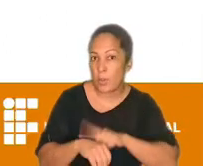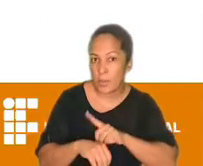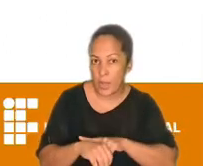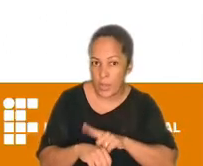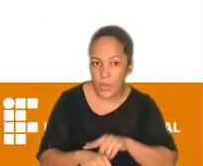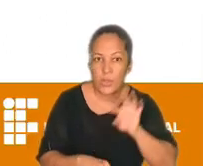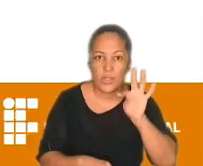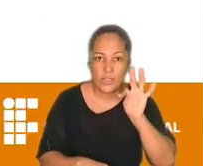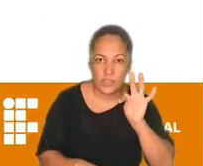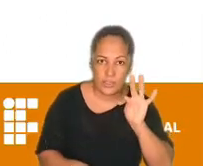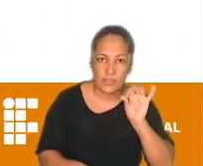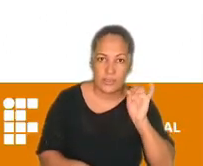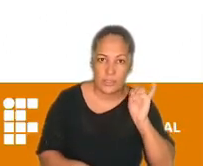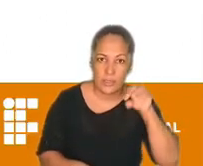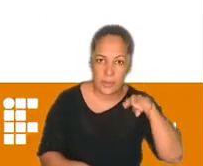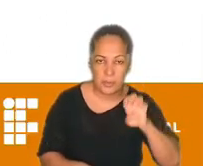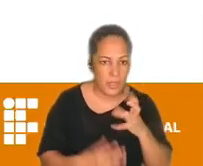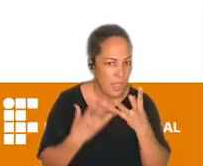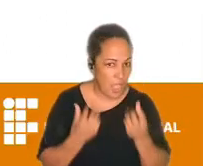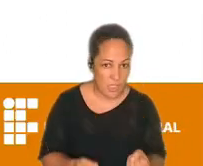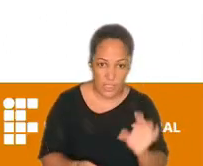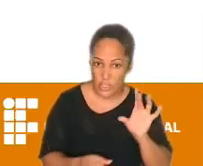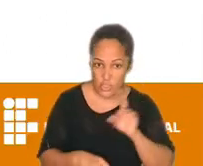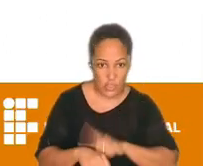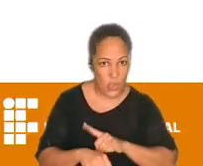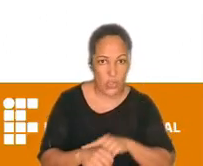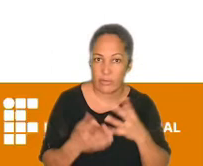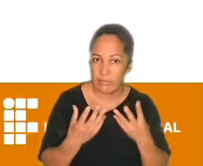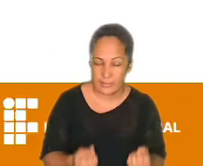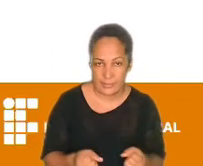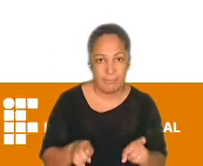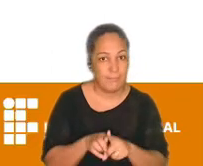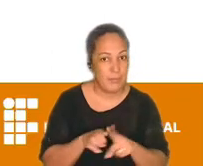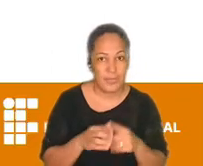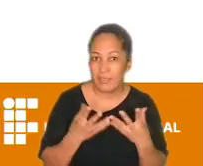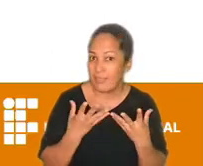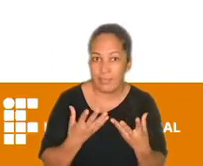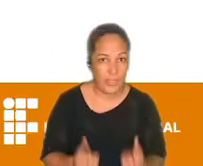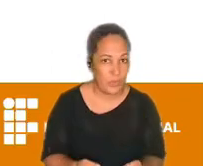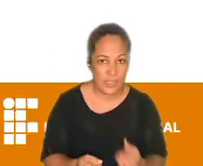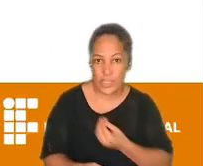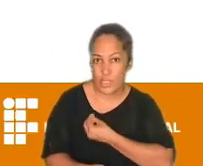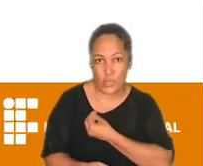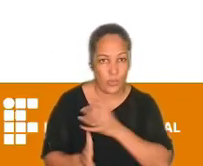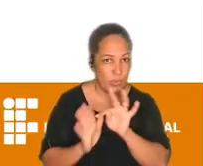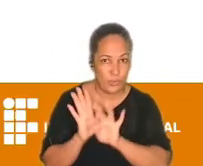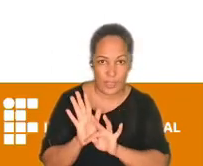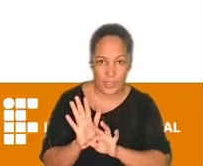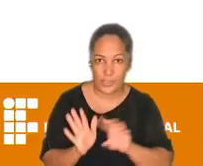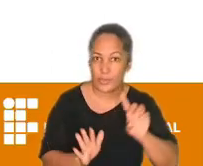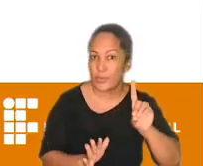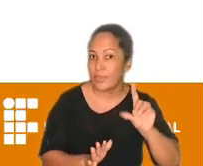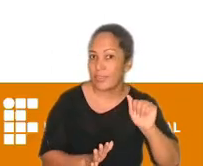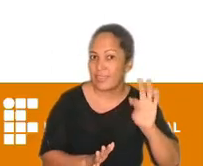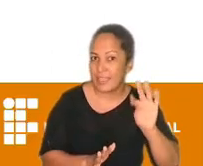não aceita outra coisa, não. É só hora para ele. E ele também não aceita números, textos ou datas, tá? Ele só aceita